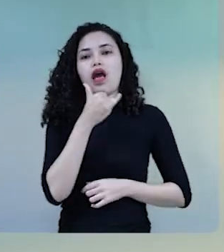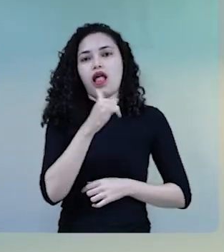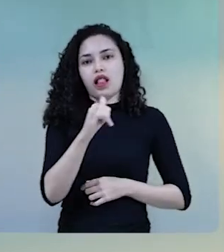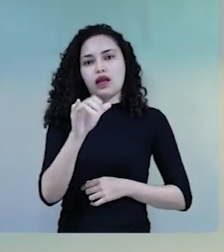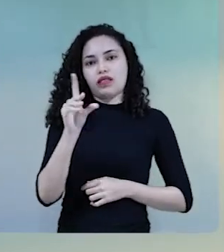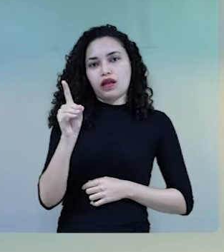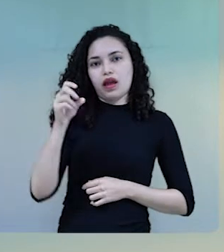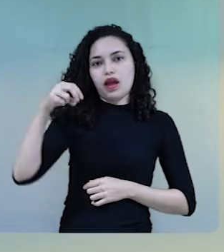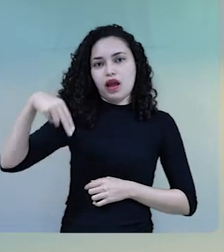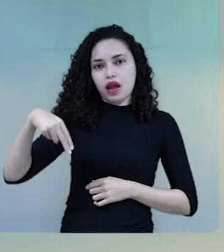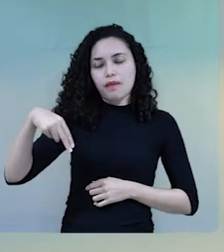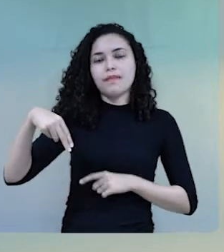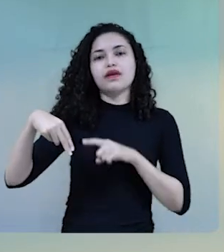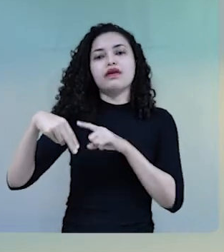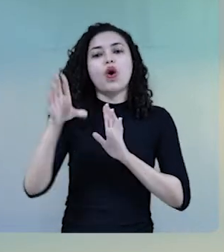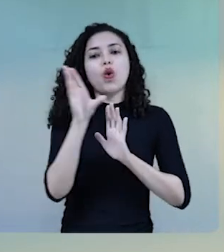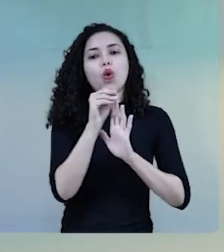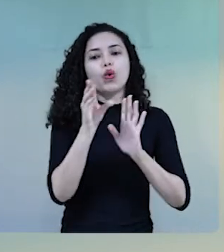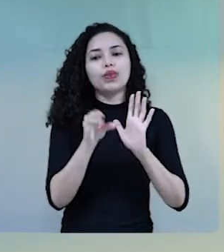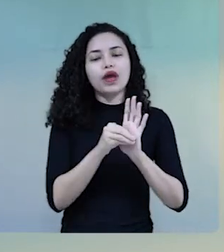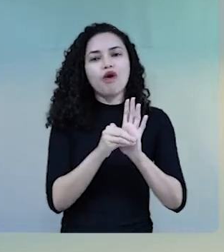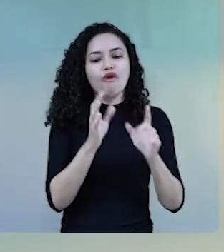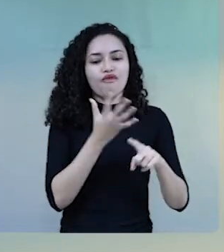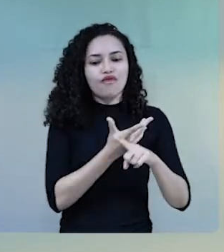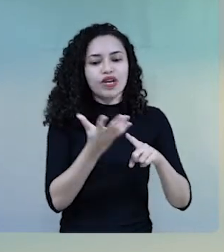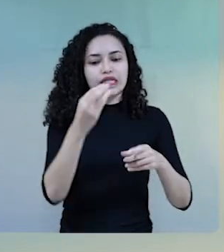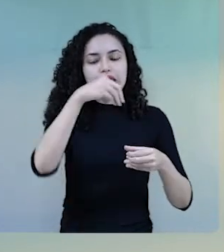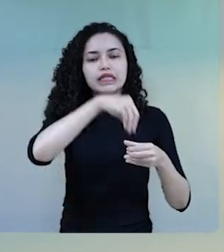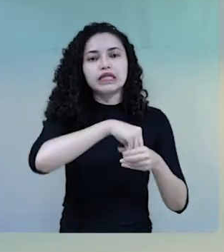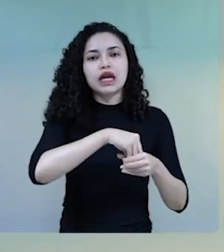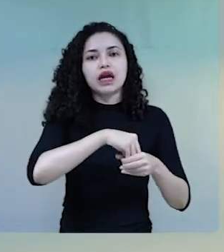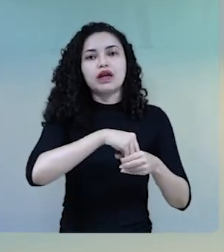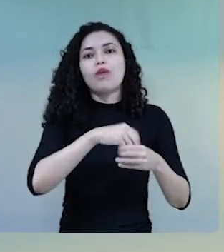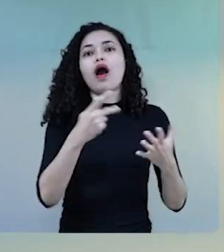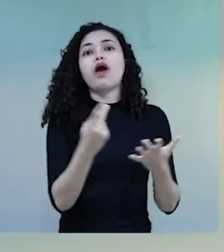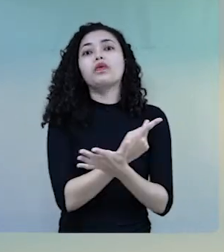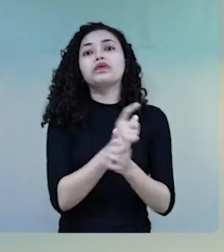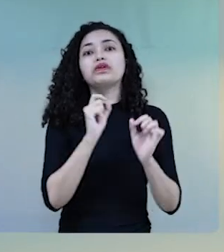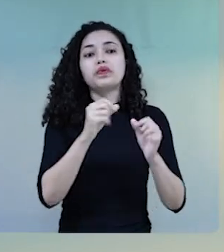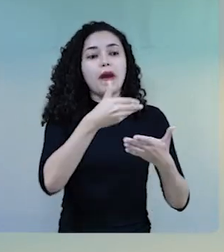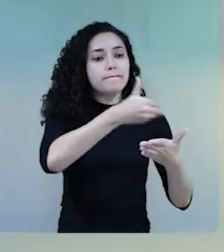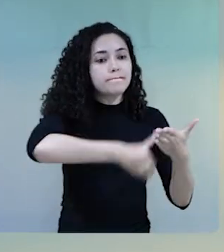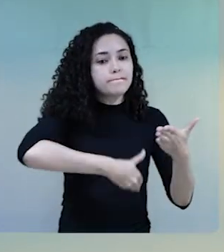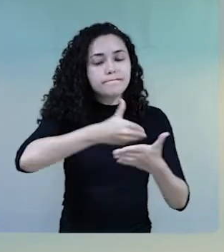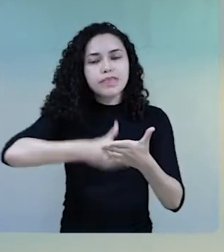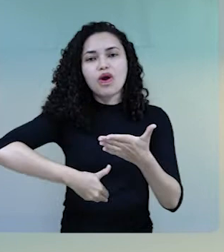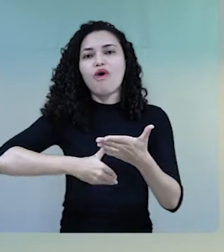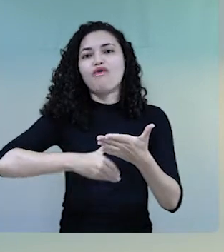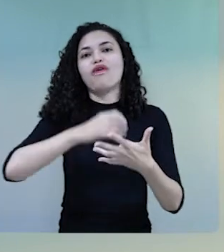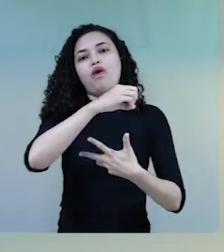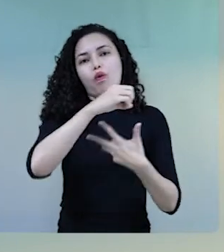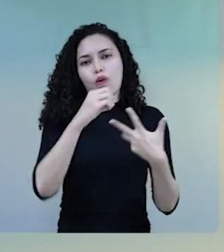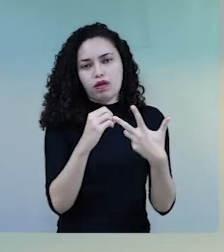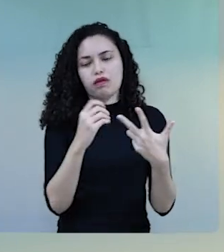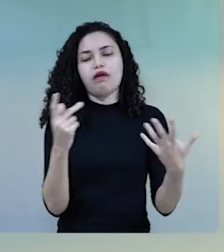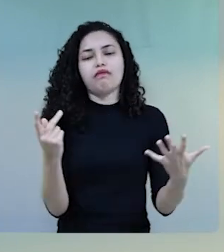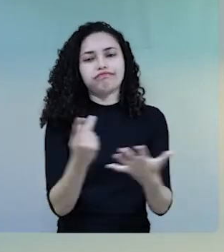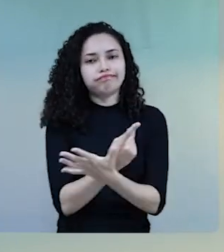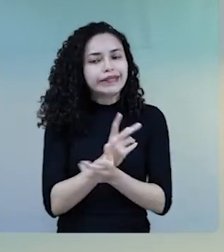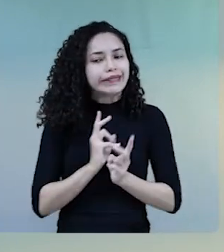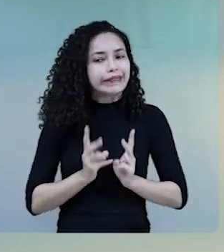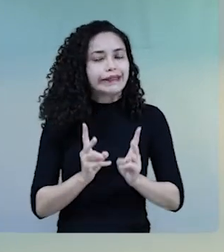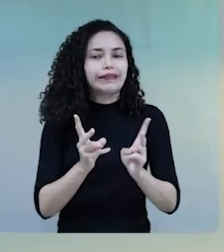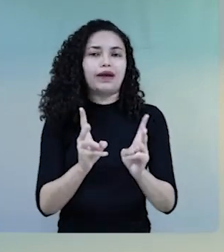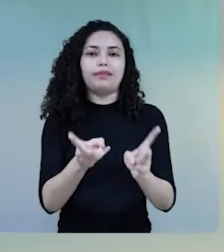únicos conteúdos da física, tá, pessoal, que caiu em todas as provas do Enem, tá? Então esse nosso módulo, ele